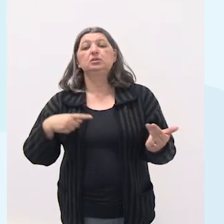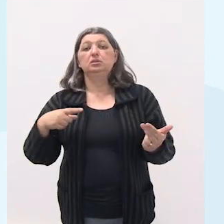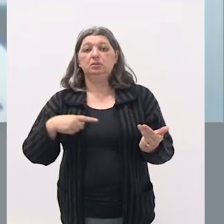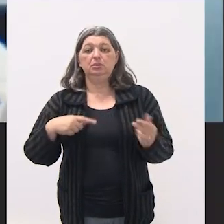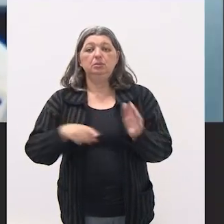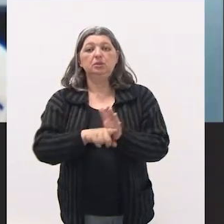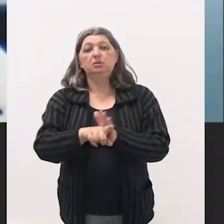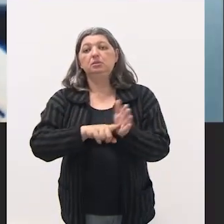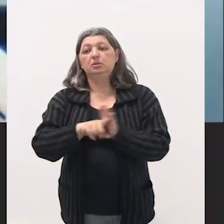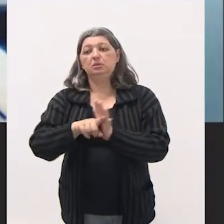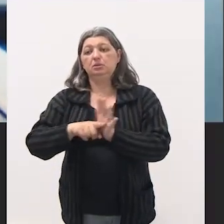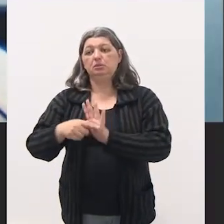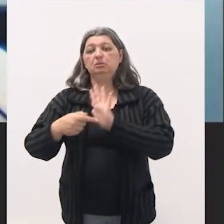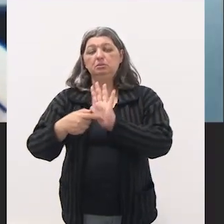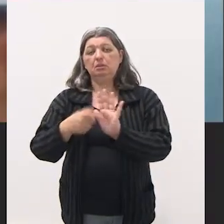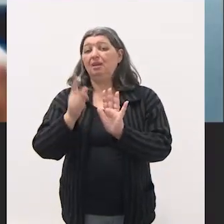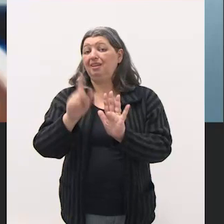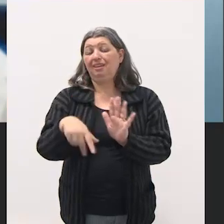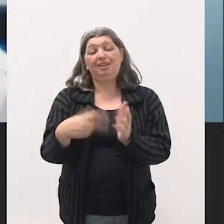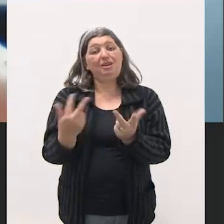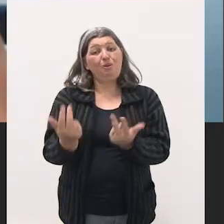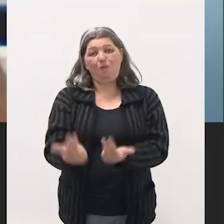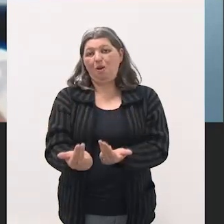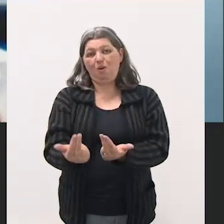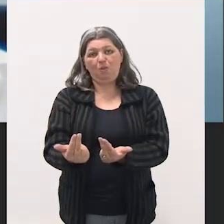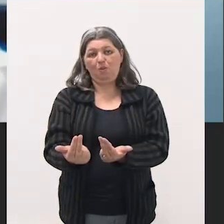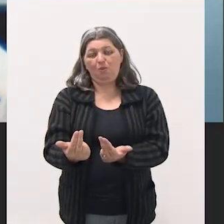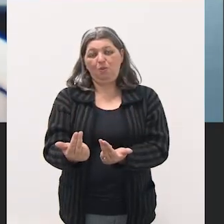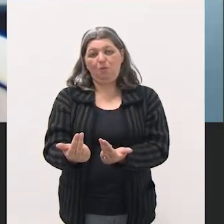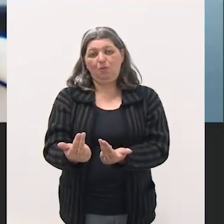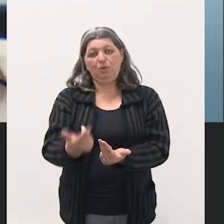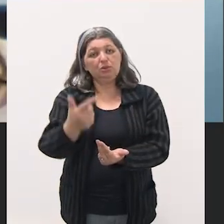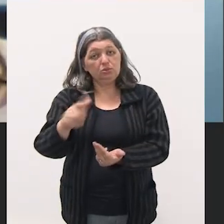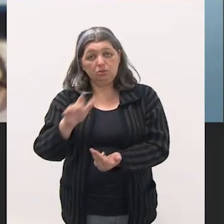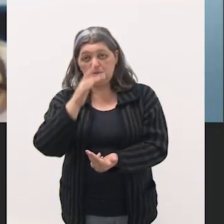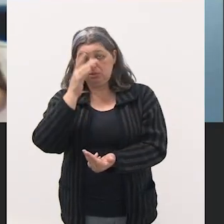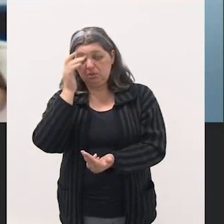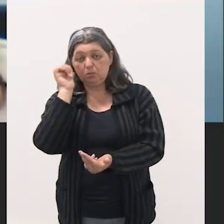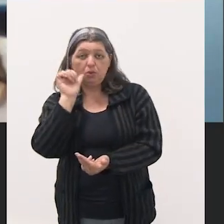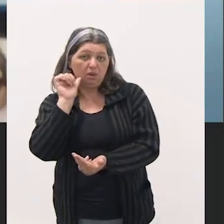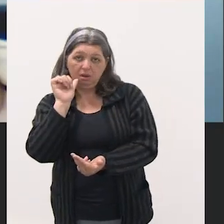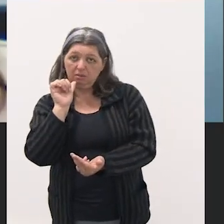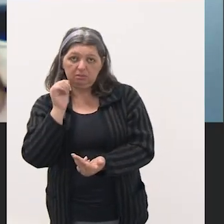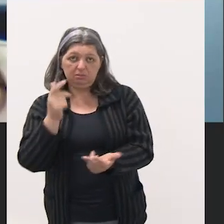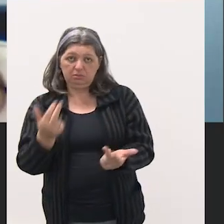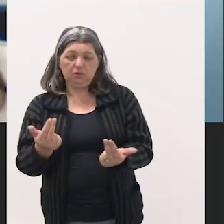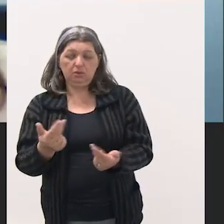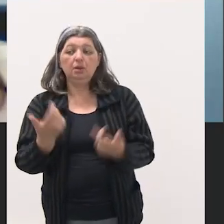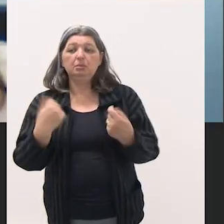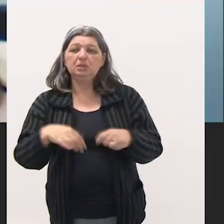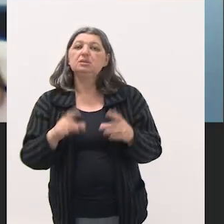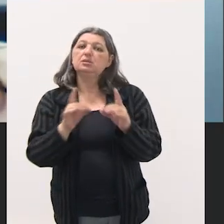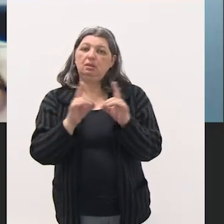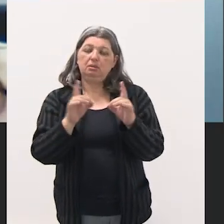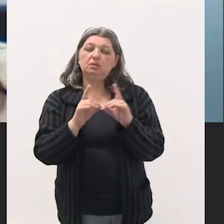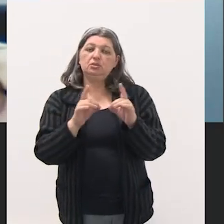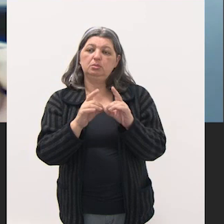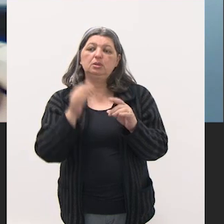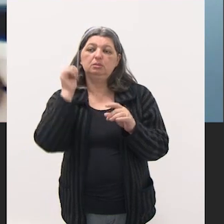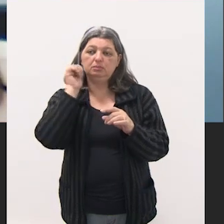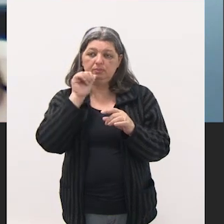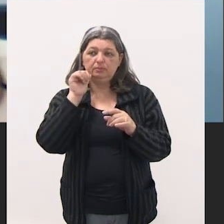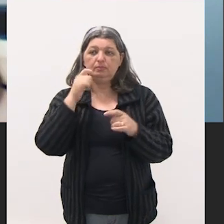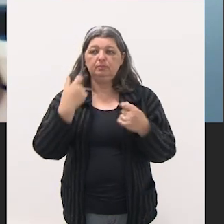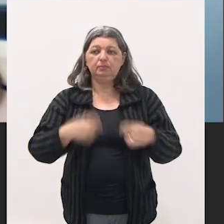de caso são as mesmas, as queixas, nós já apresentamos isso em trabalho, tem que atender essas mulheres, tem que